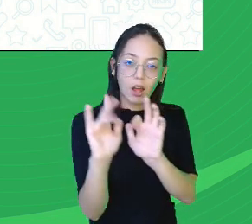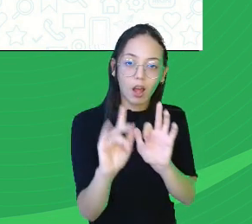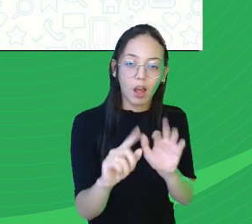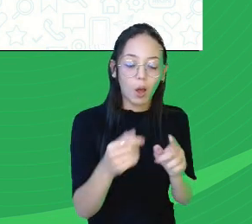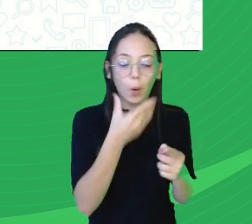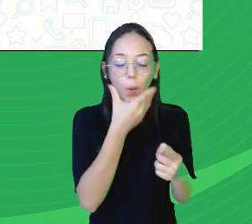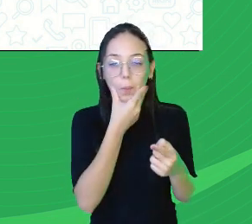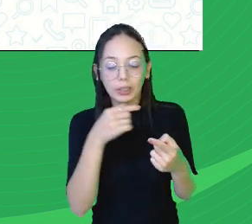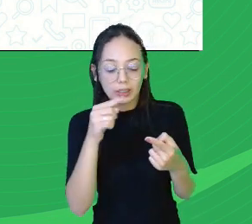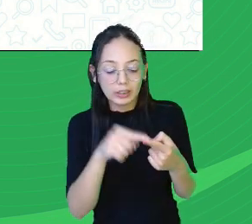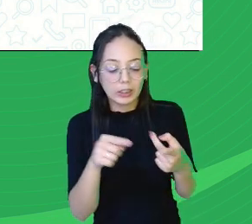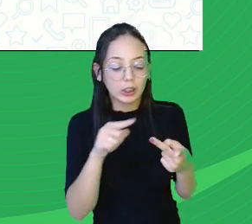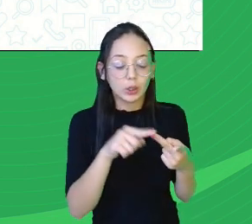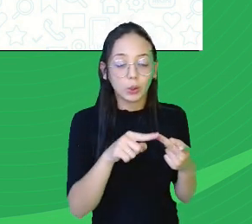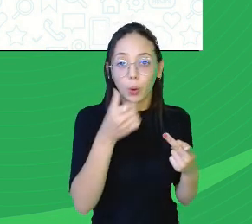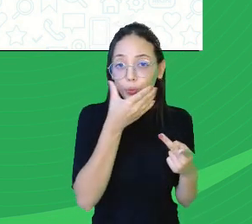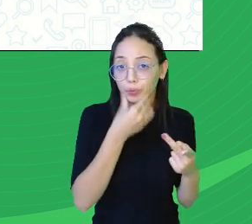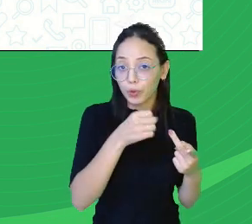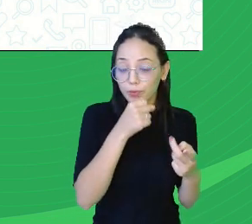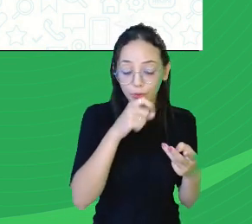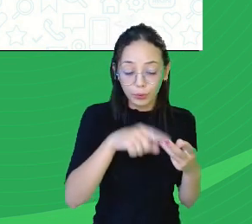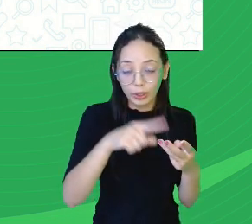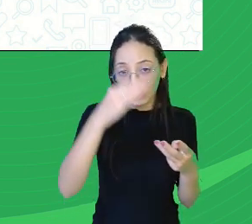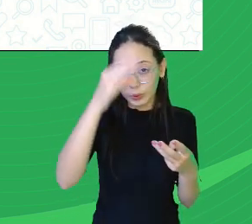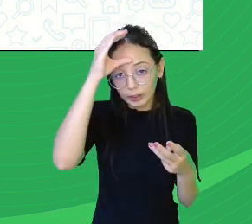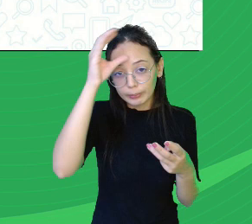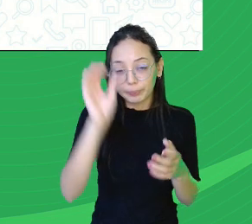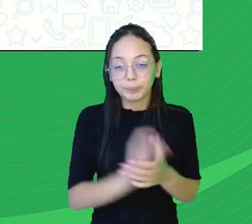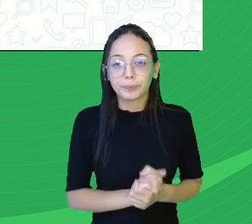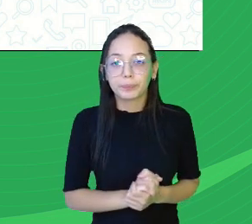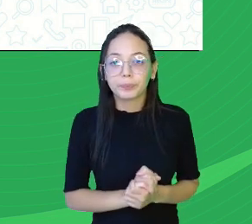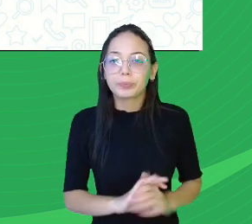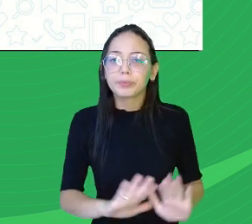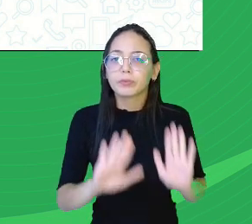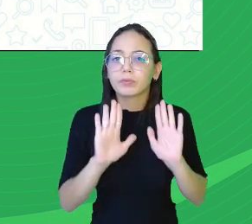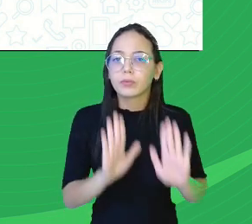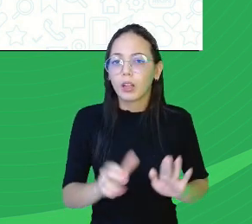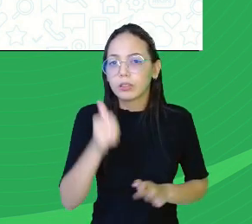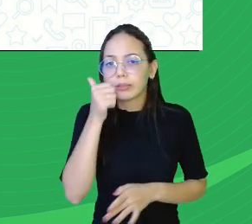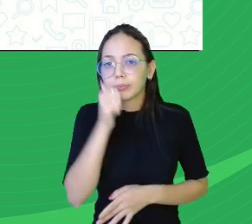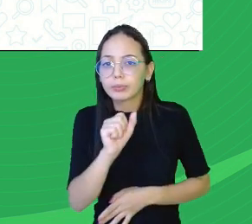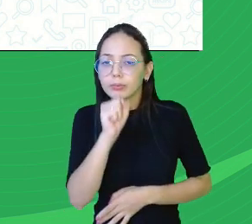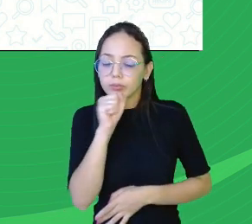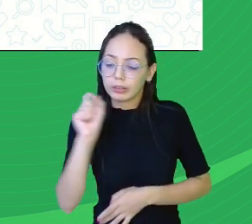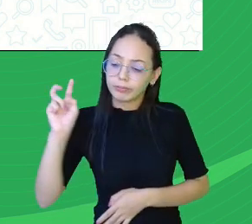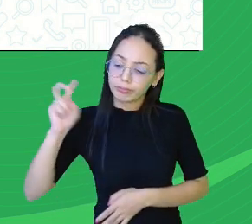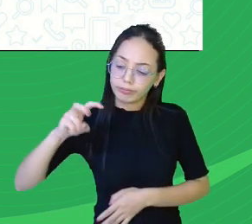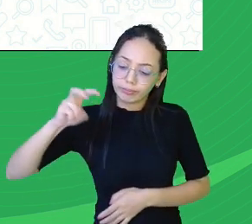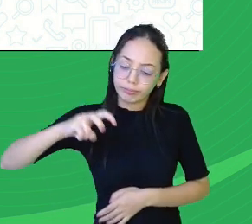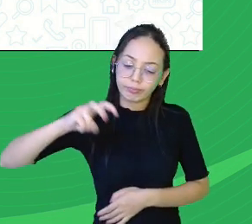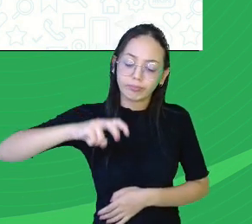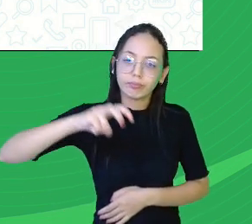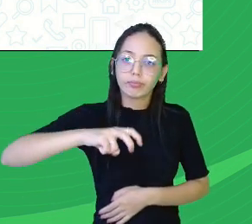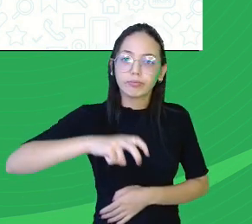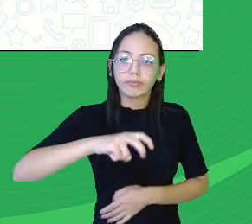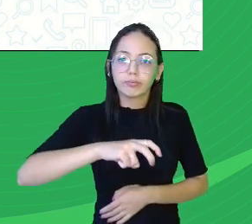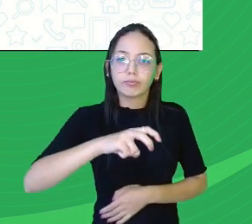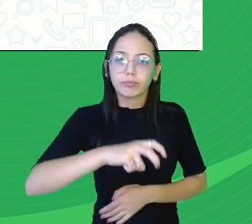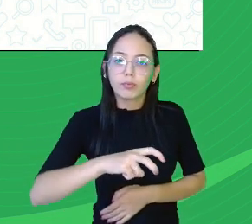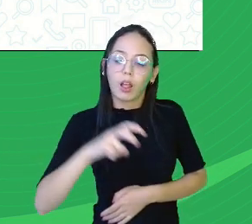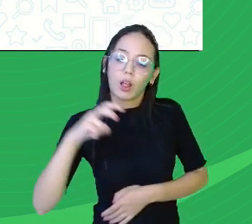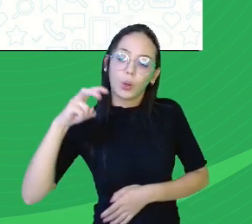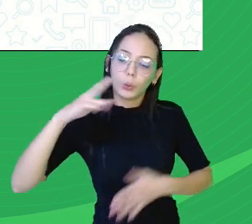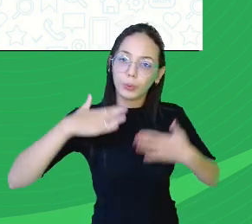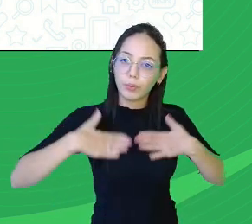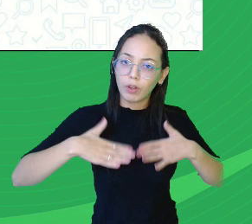o vovô e o tio Gumercindo. Só que quando Dona Julinha veio descendo as escadas, à medida